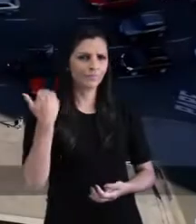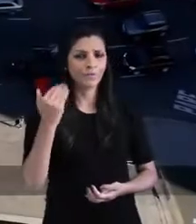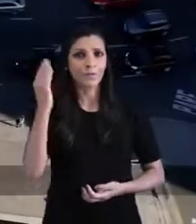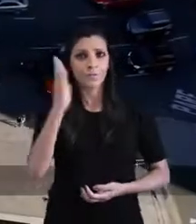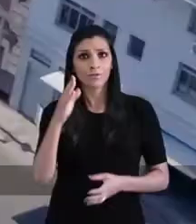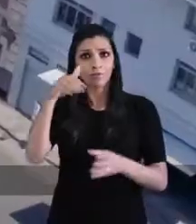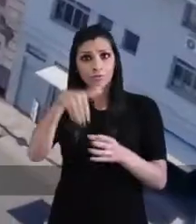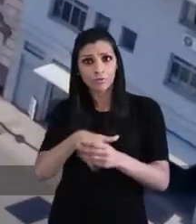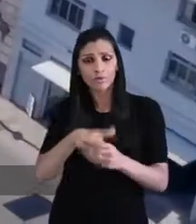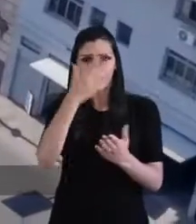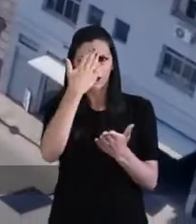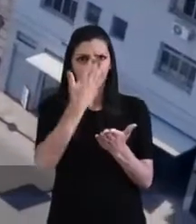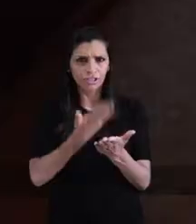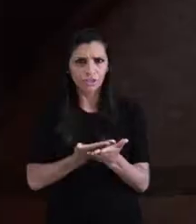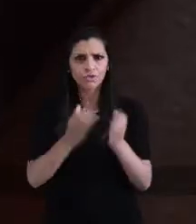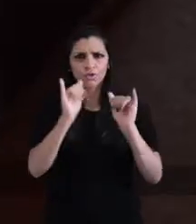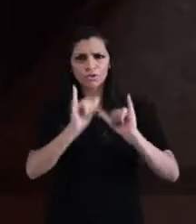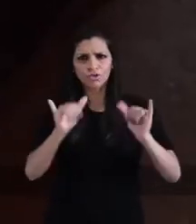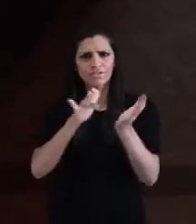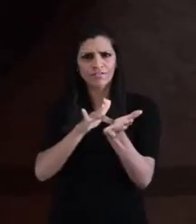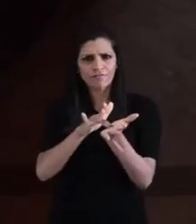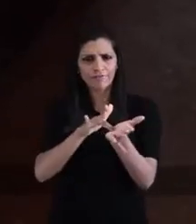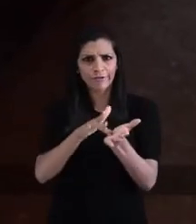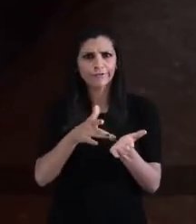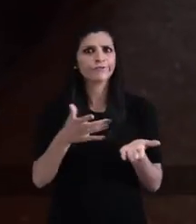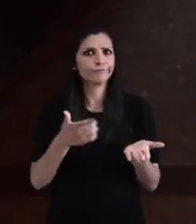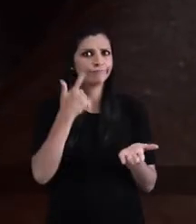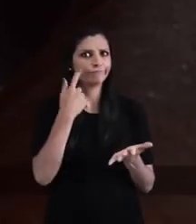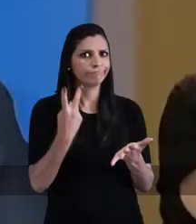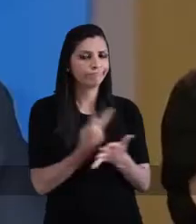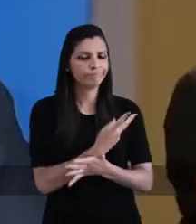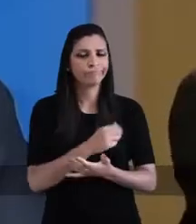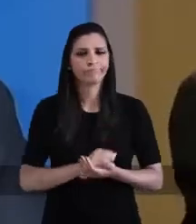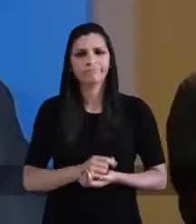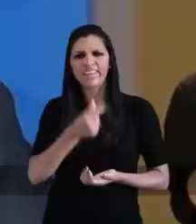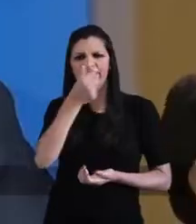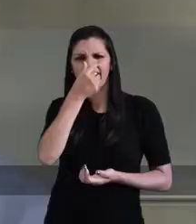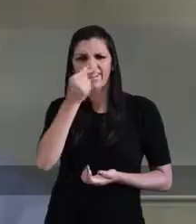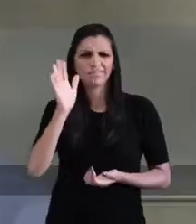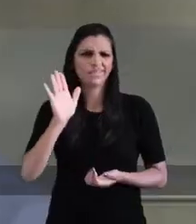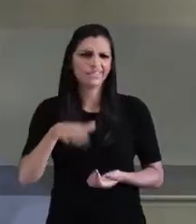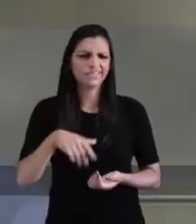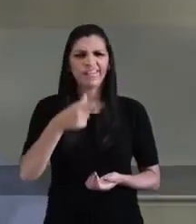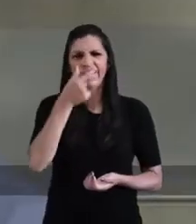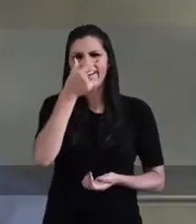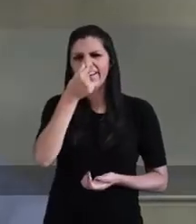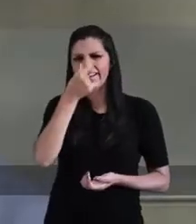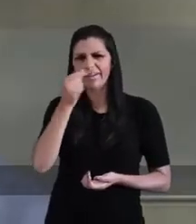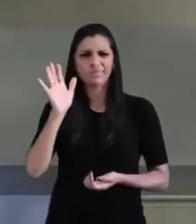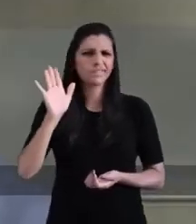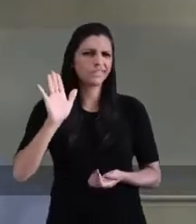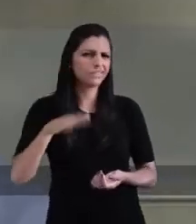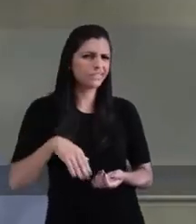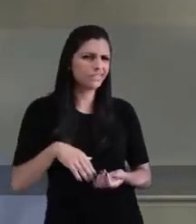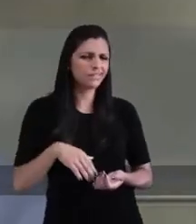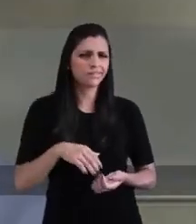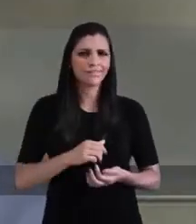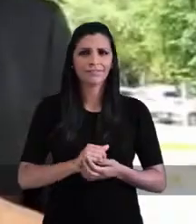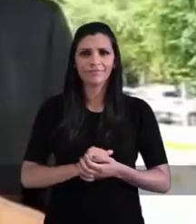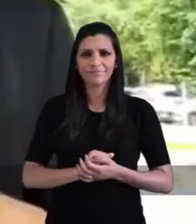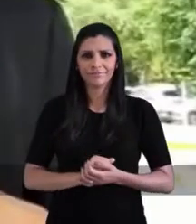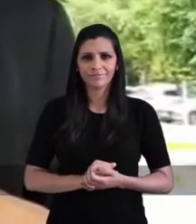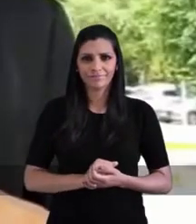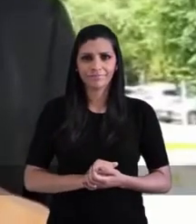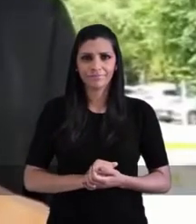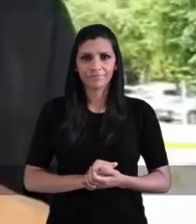Da última vez que o brasileiro votou acreditando em fake news, deu no que deu. De uma gripezinha. Eu dialogo sim com as pautas do governo Bolsonaro.